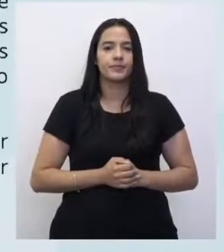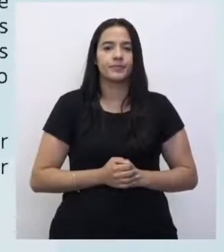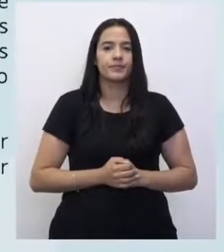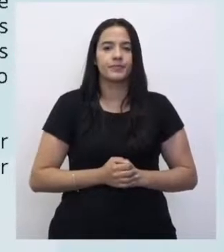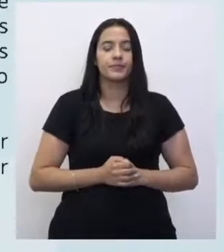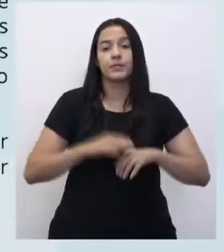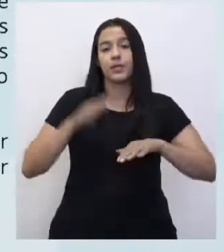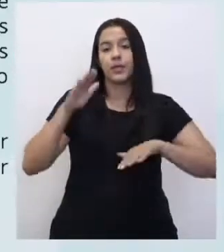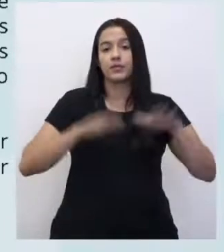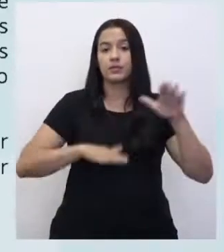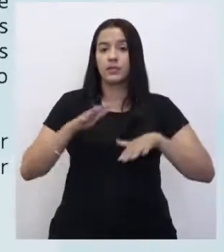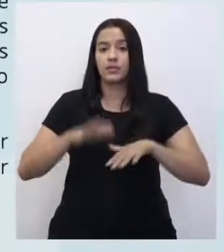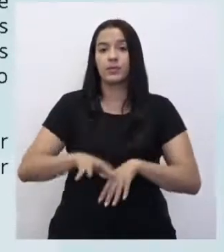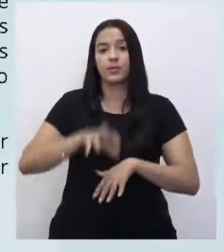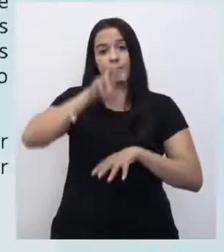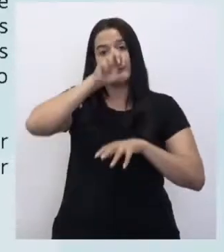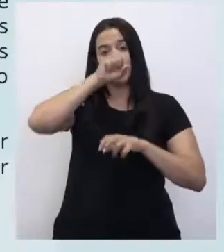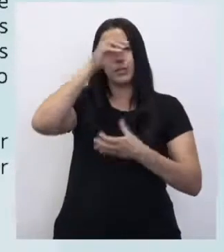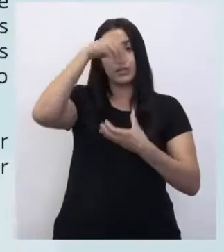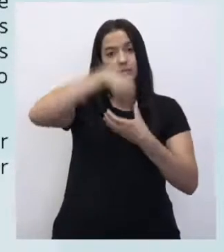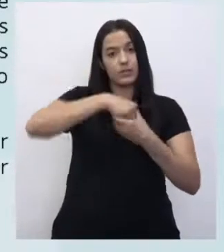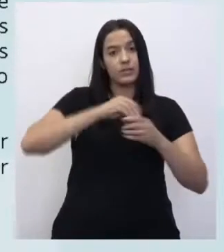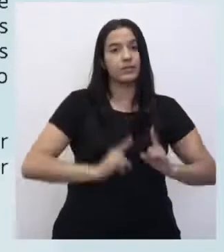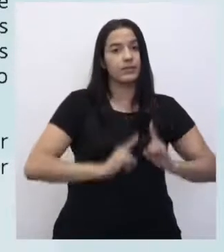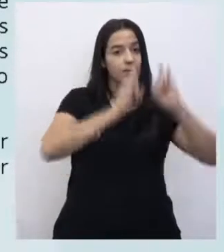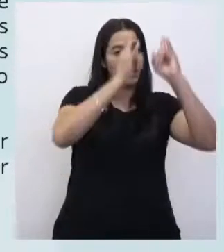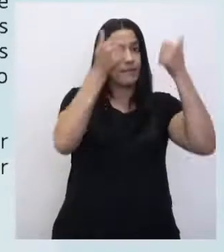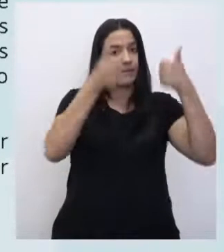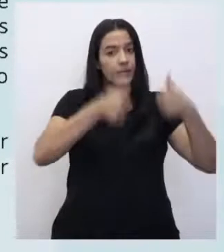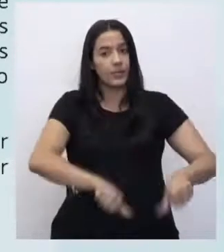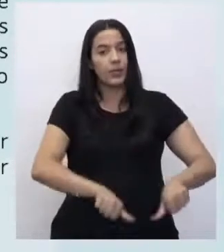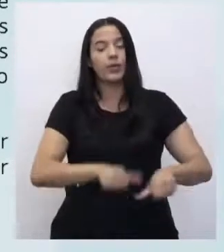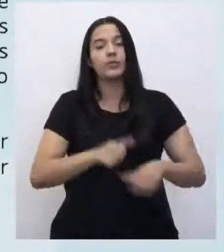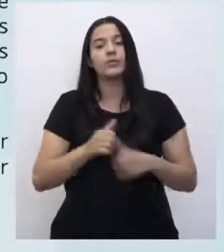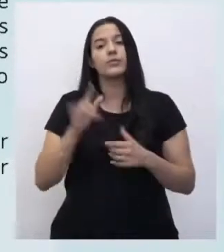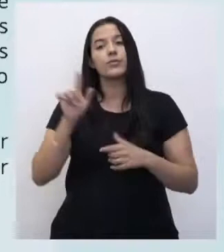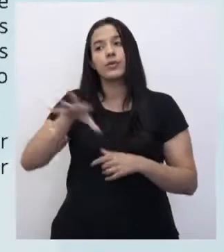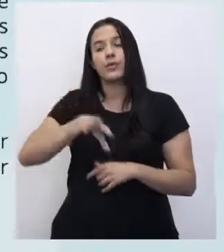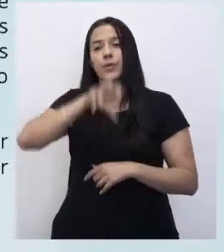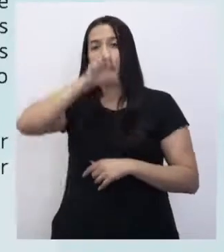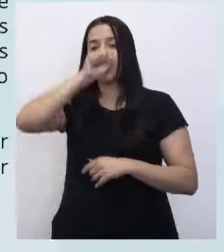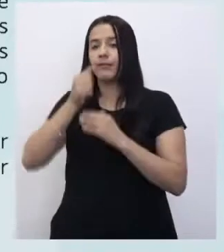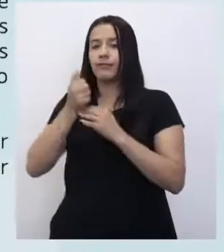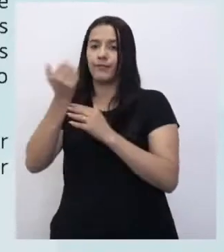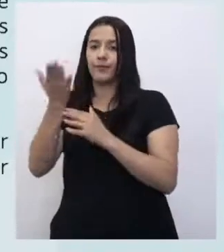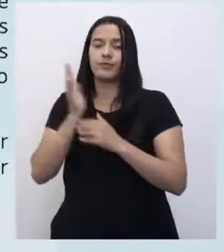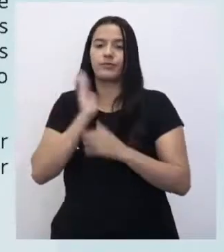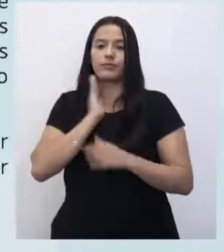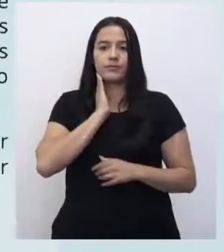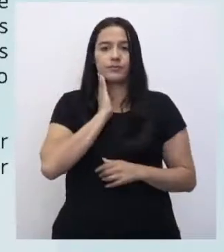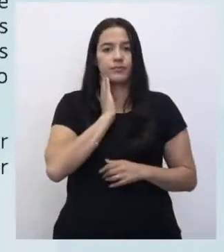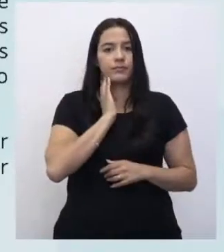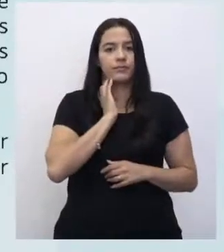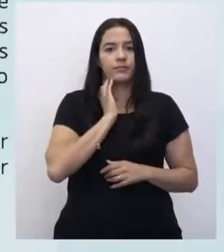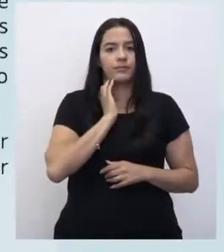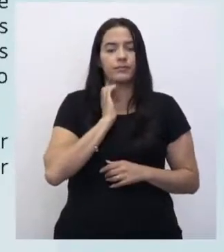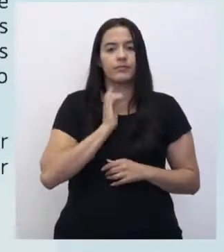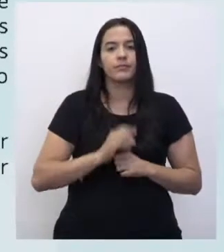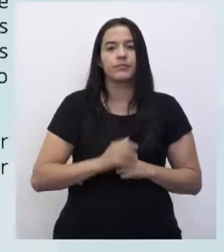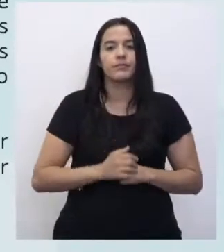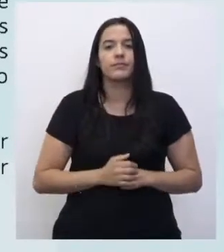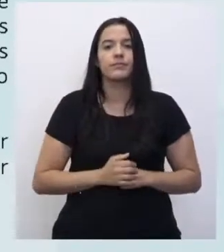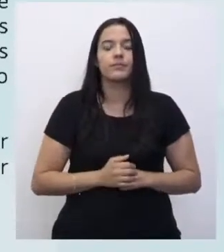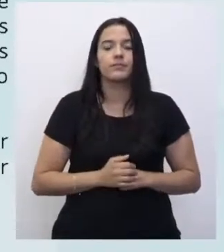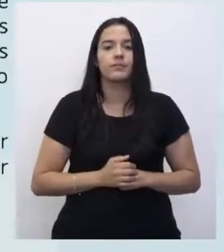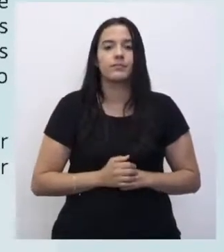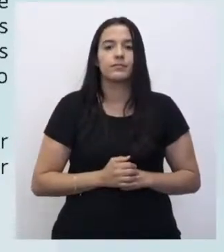Às vezes, o ar dentro de um edifício é ainda pior do que o ar externo. Many things which humans use every day